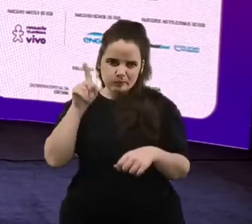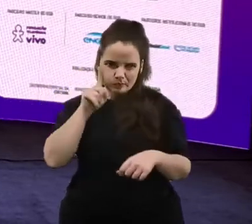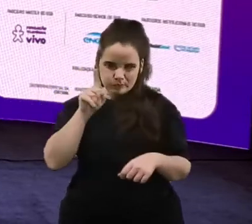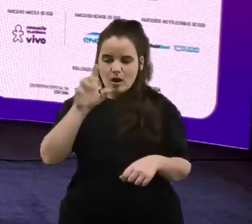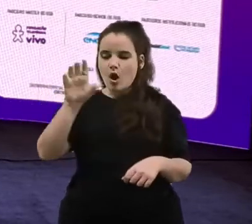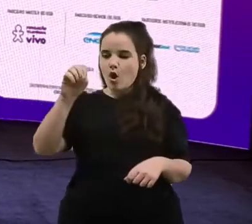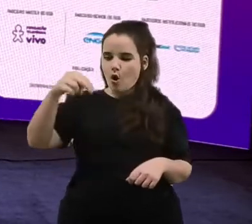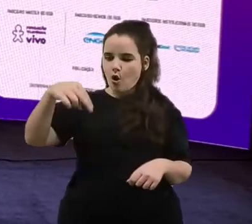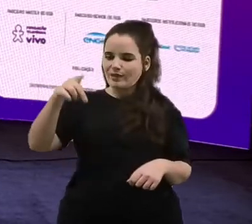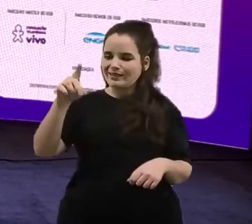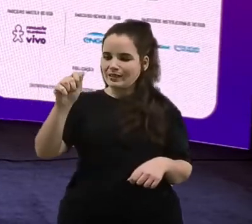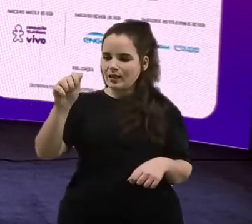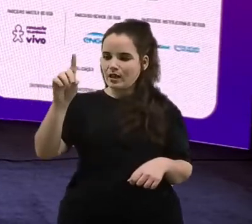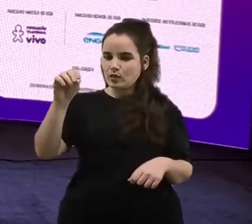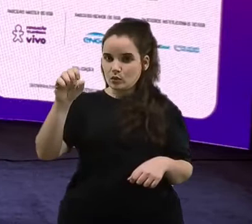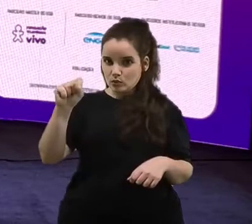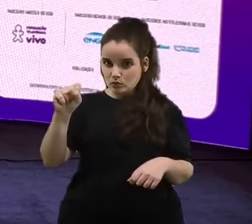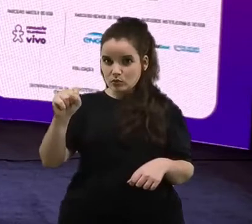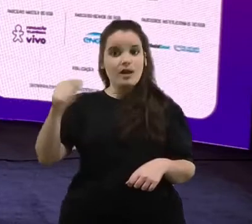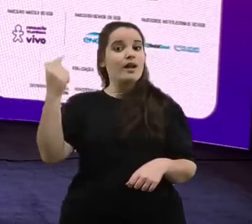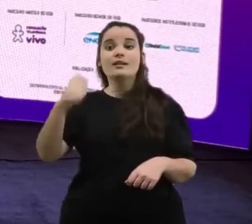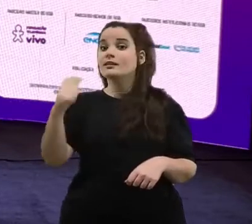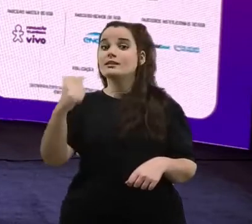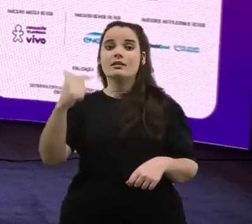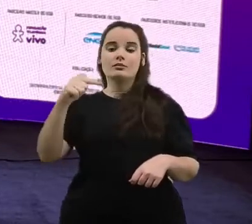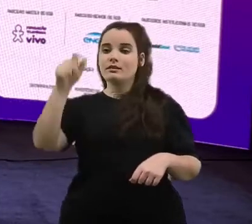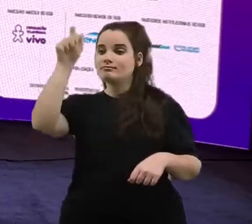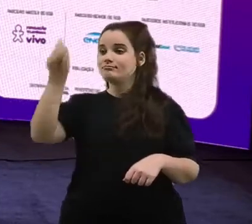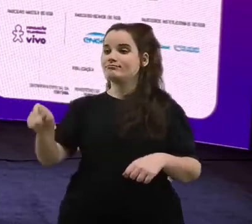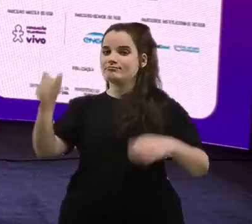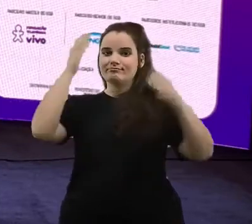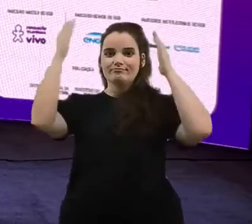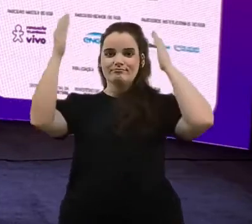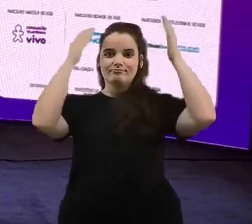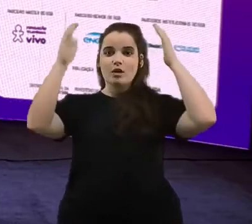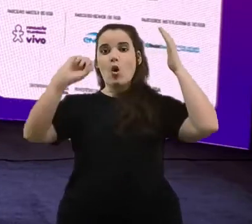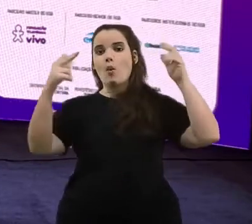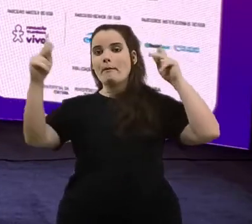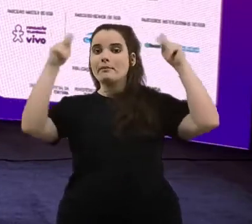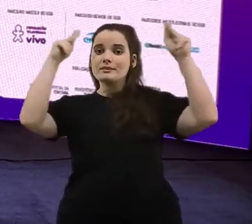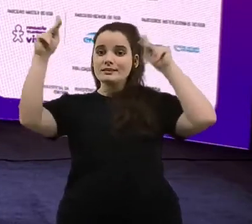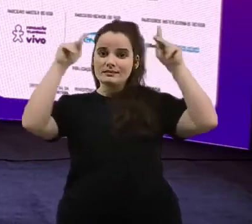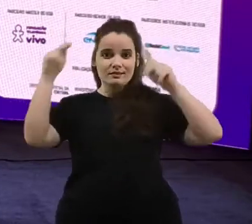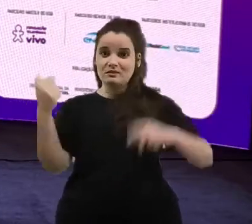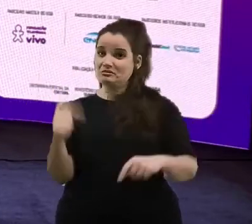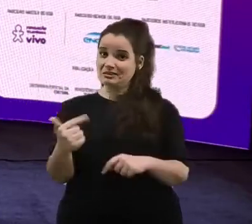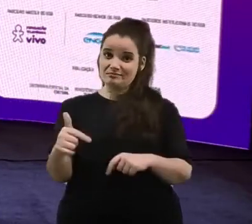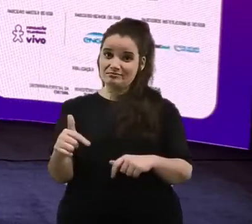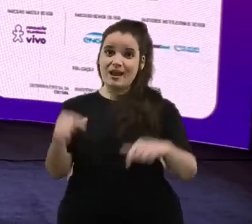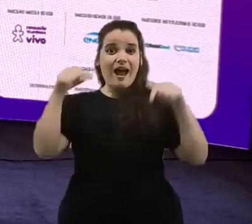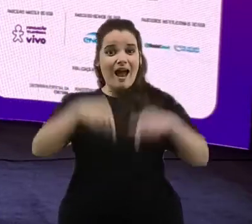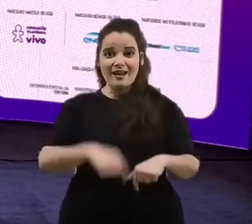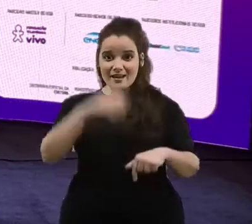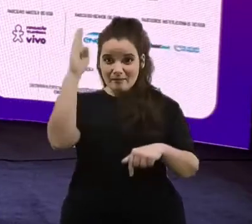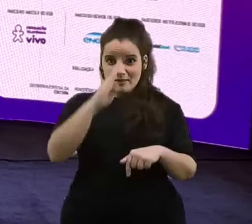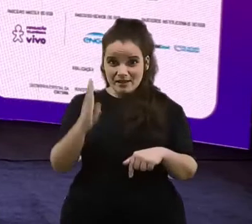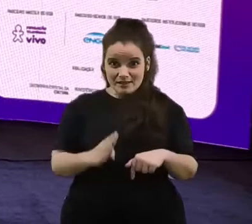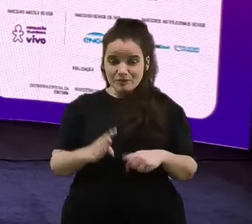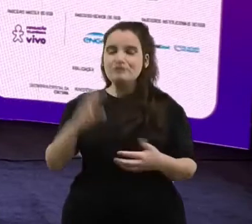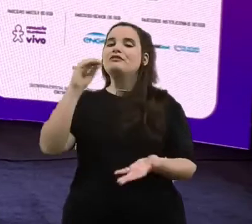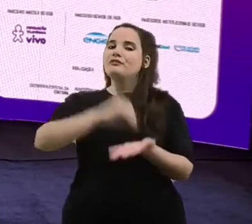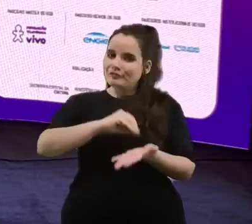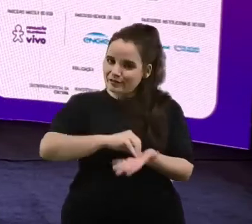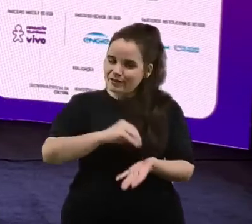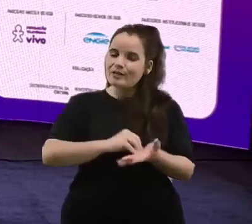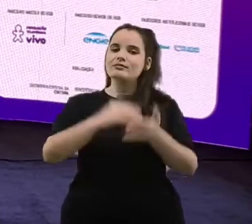tem um profissional, um médico, um psiquiatra, né? Então, aqui no Brasil também nós não temos psicólogos em grande parte do Brasil.